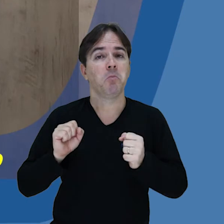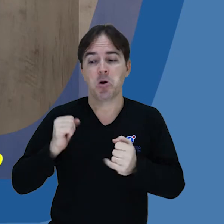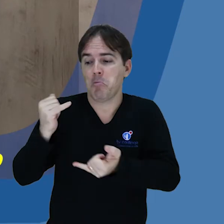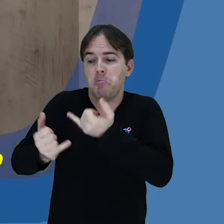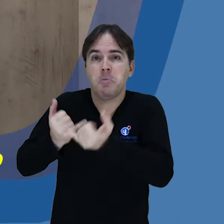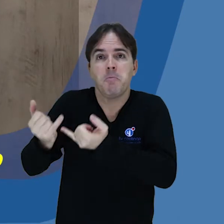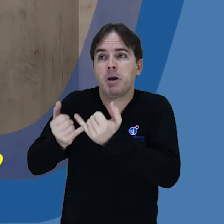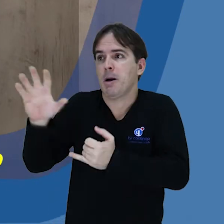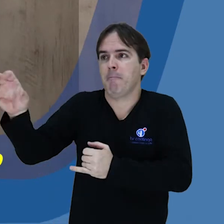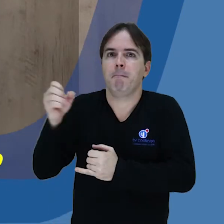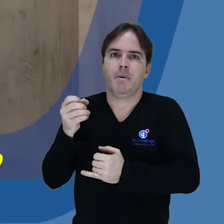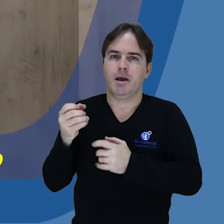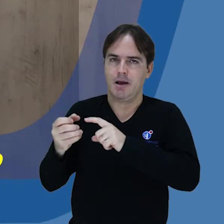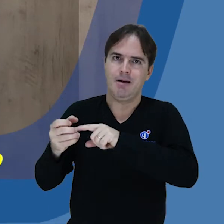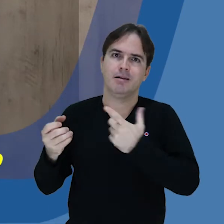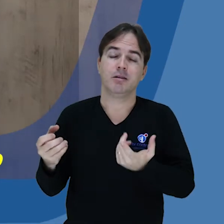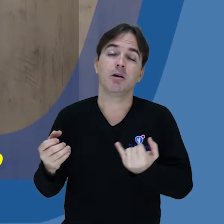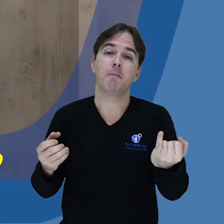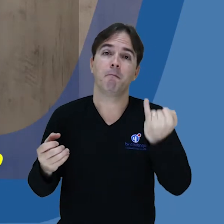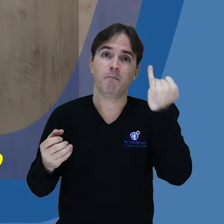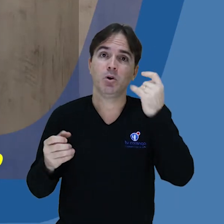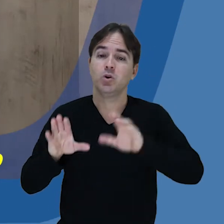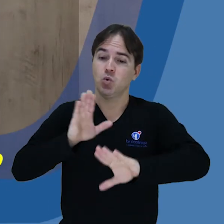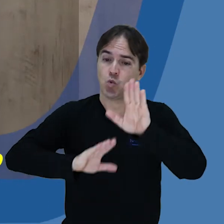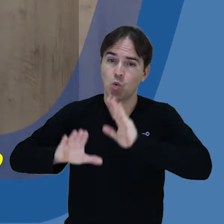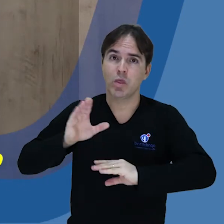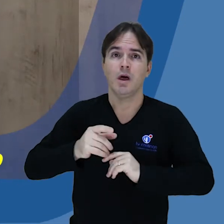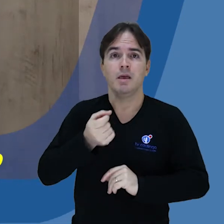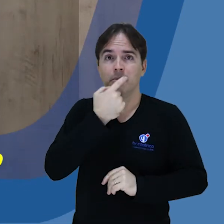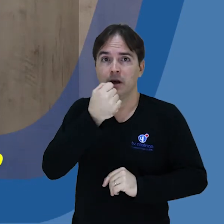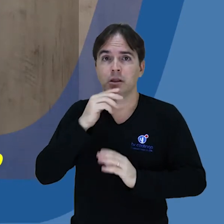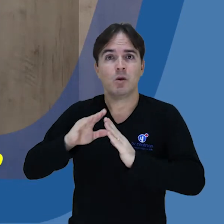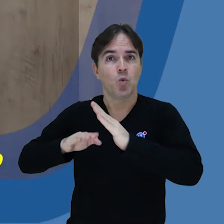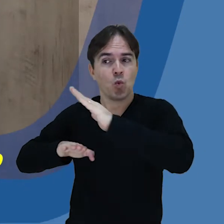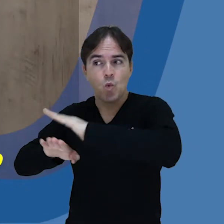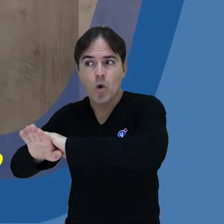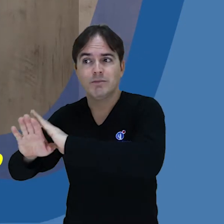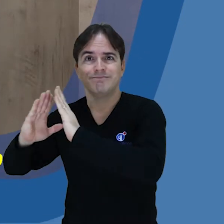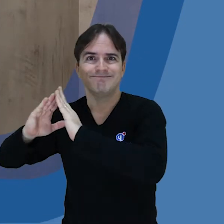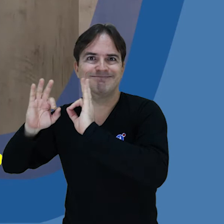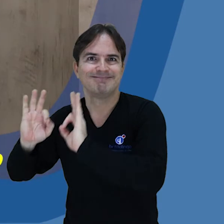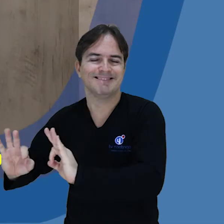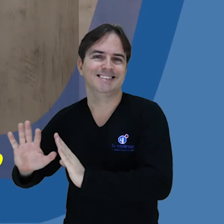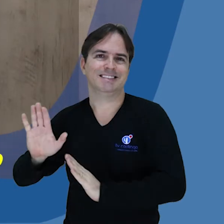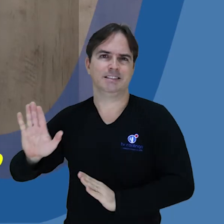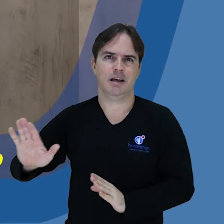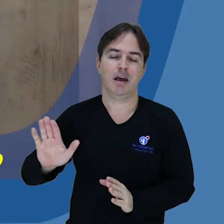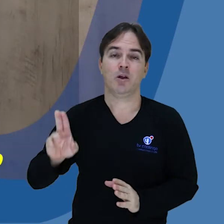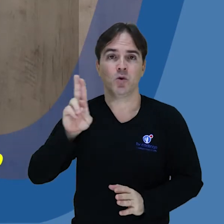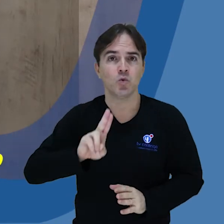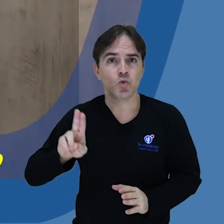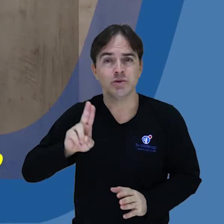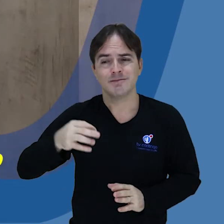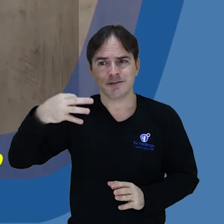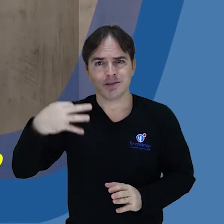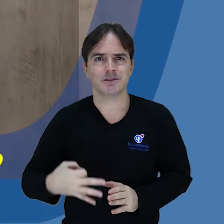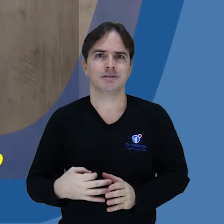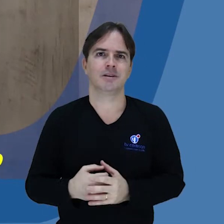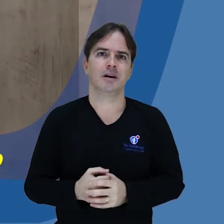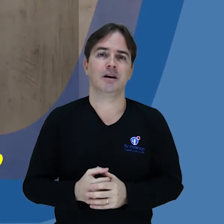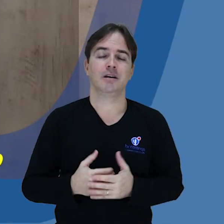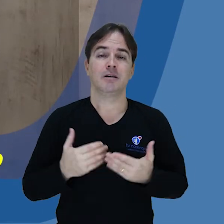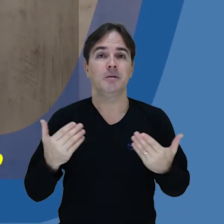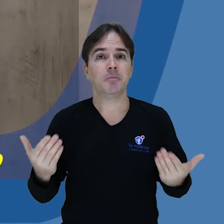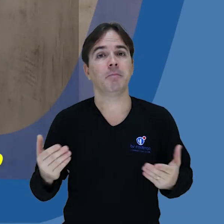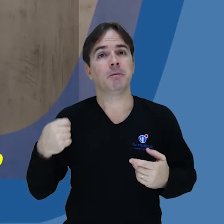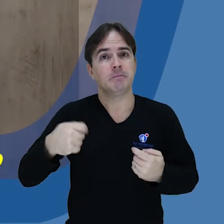maneira inadequada, tá? Então é importante ter cuidado com a automedicação. O medicamento é bom se for utilizado corretamente, porém ele precisa desse